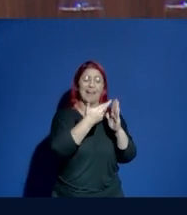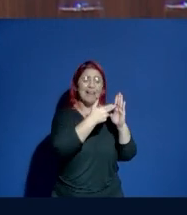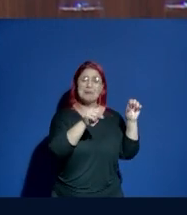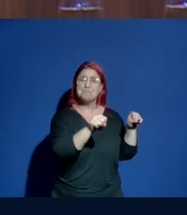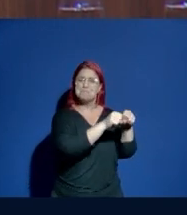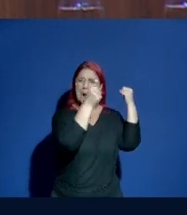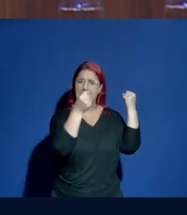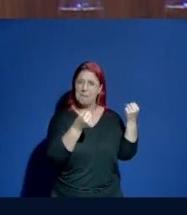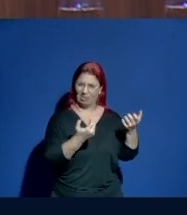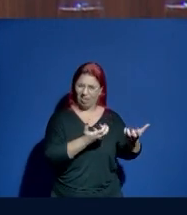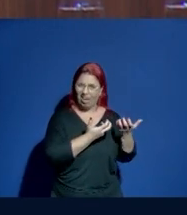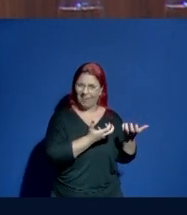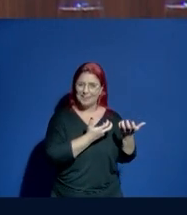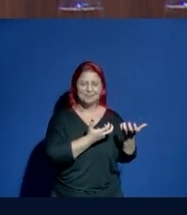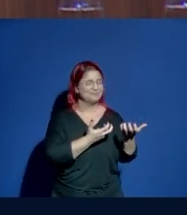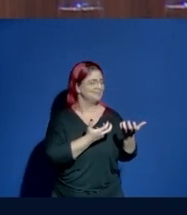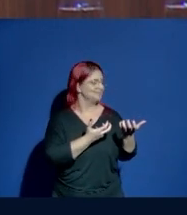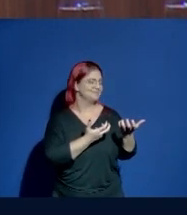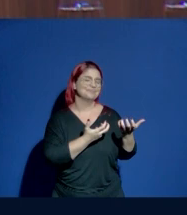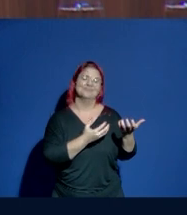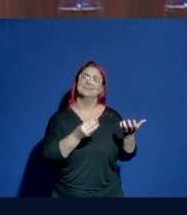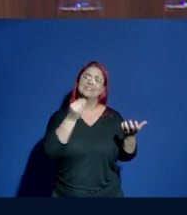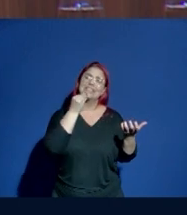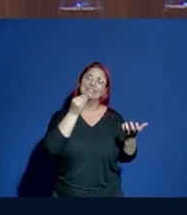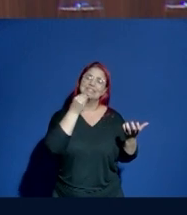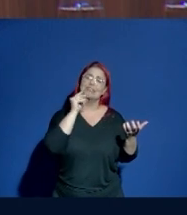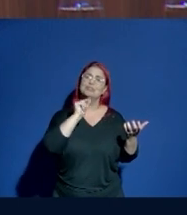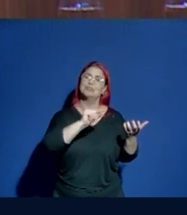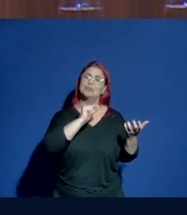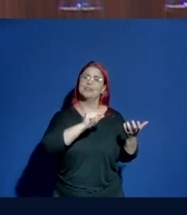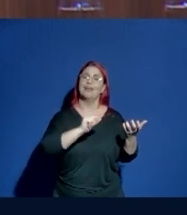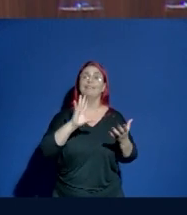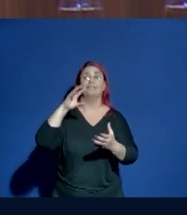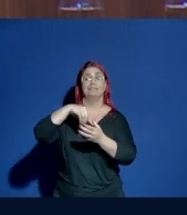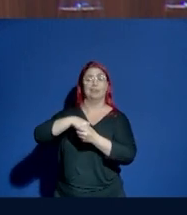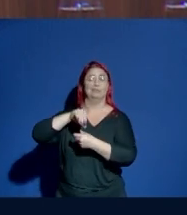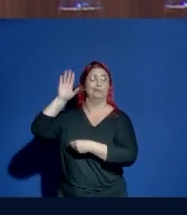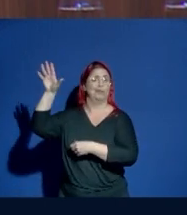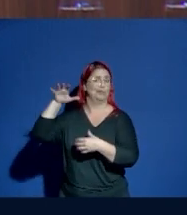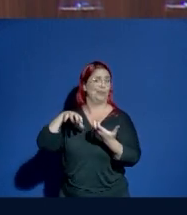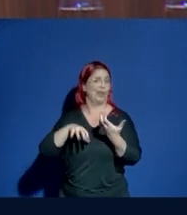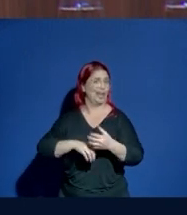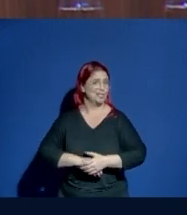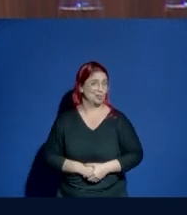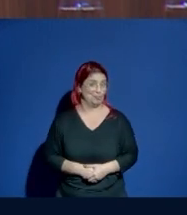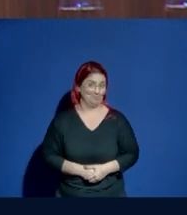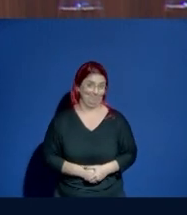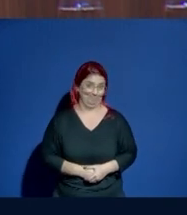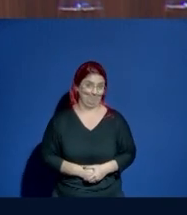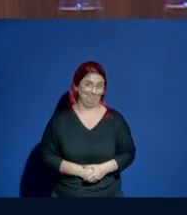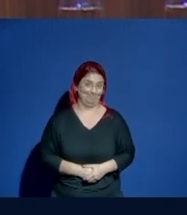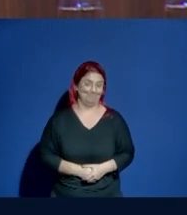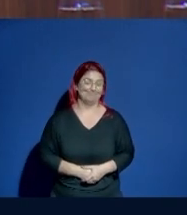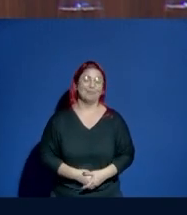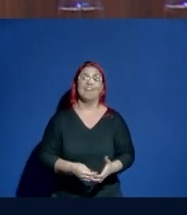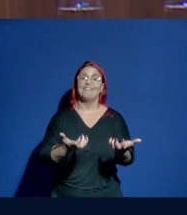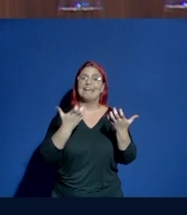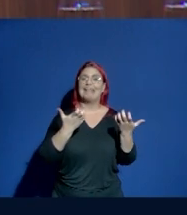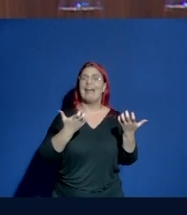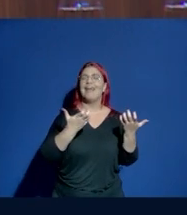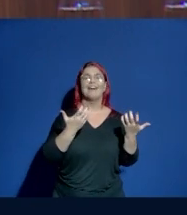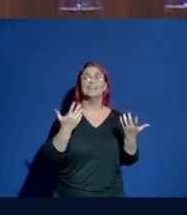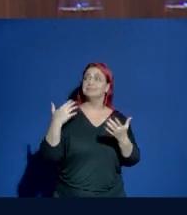paulatinamente intervenções desastradas no Congresso ou seja tirando